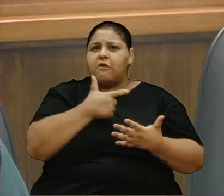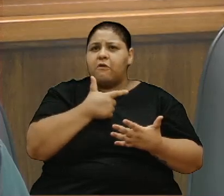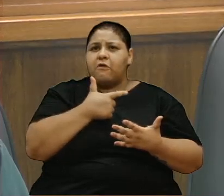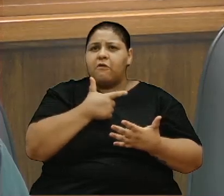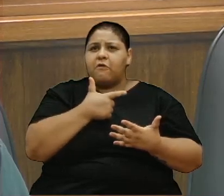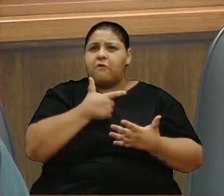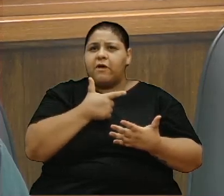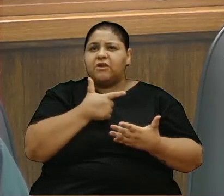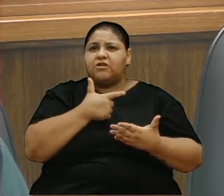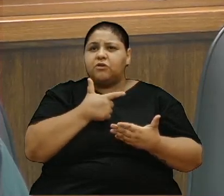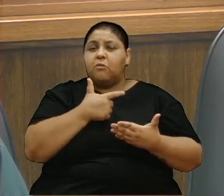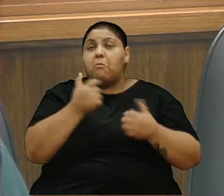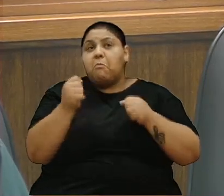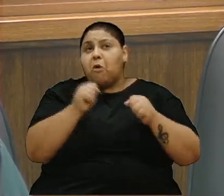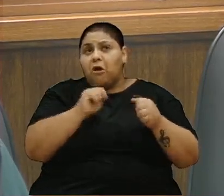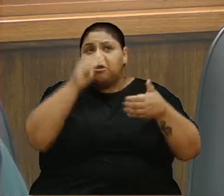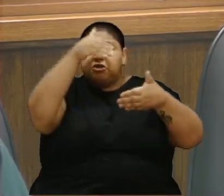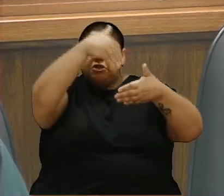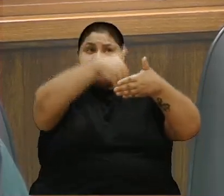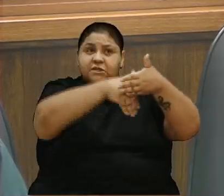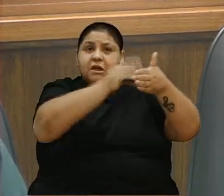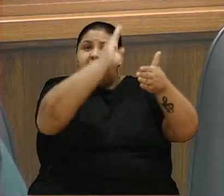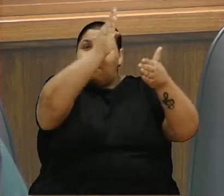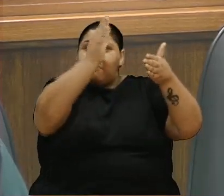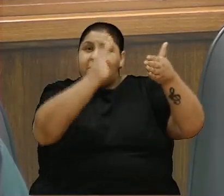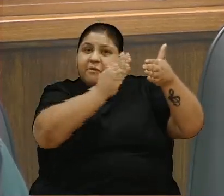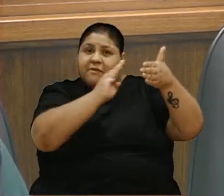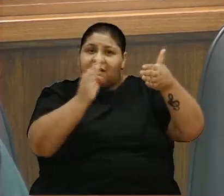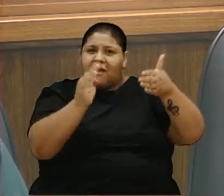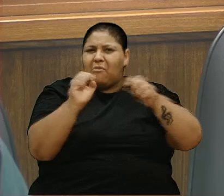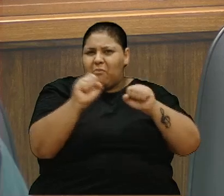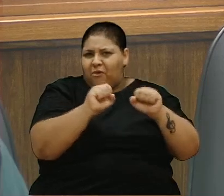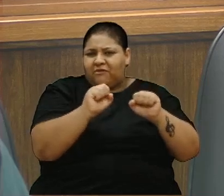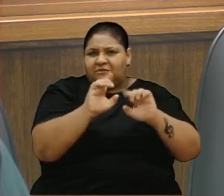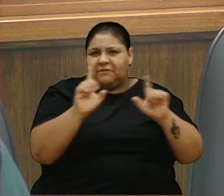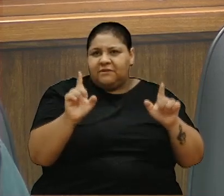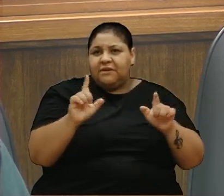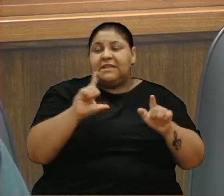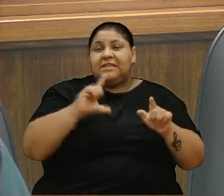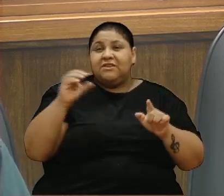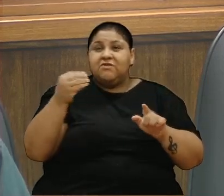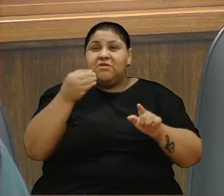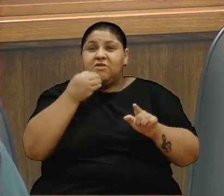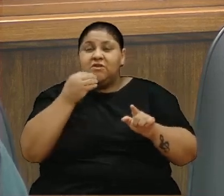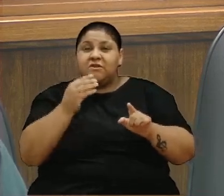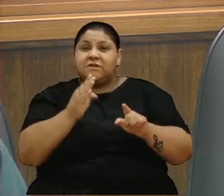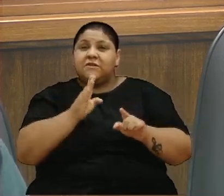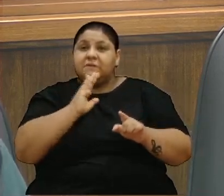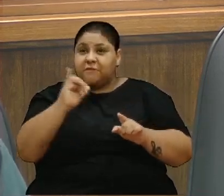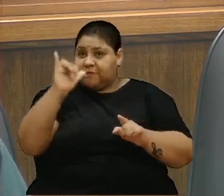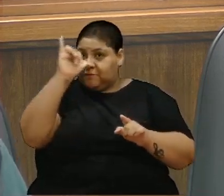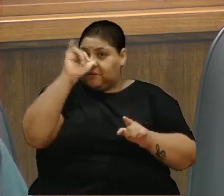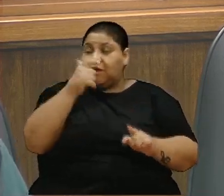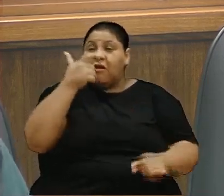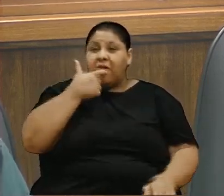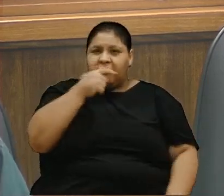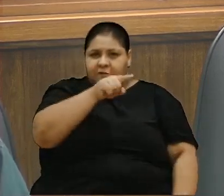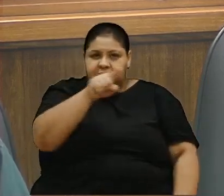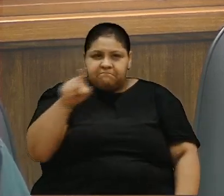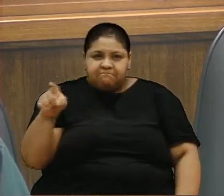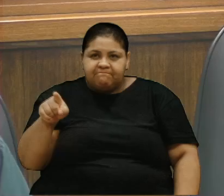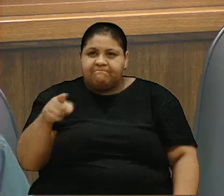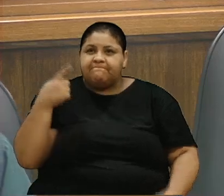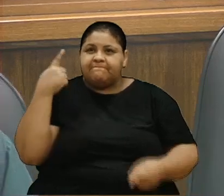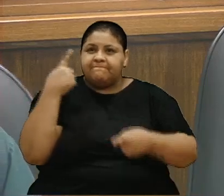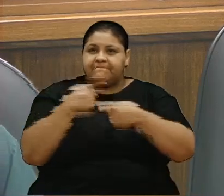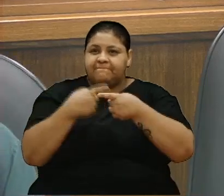acervo da biblioteca, porque quem teve a oportunidade de conhecer o Quindim, e eu imagino que a maioria de nós teve, porque